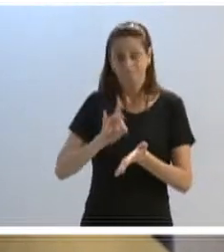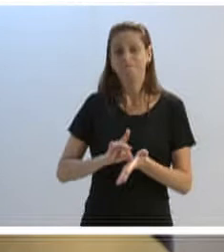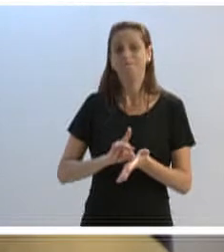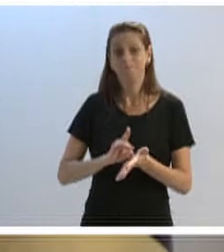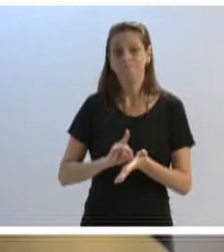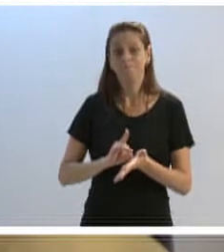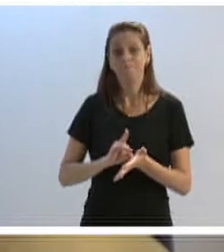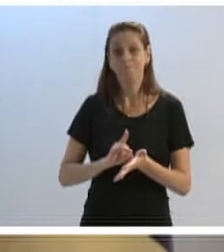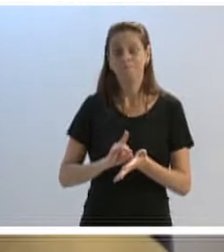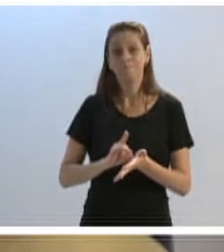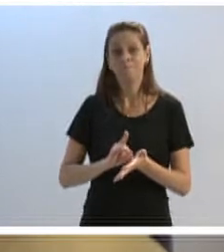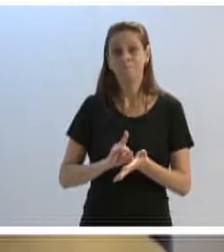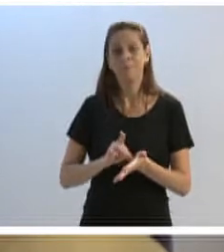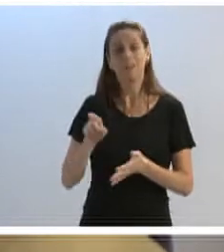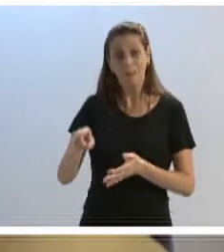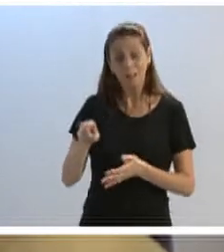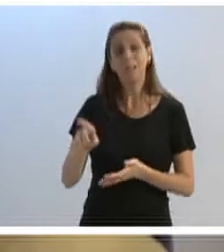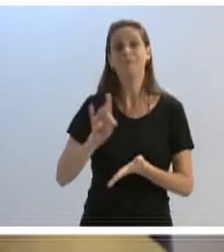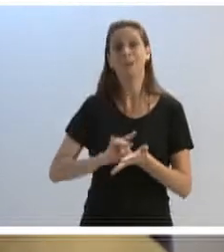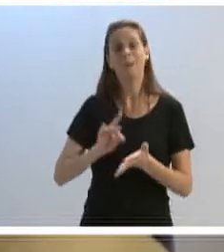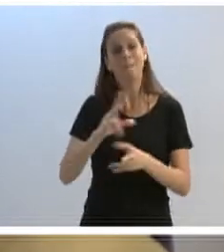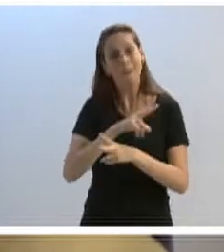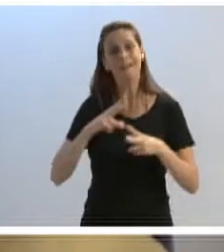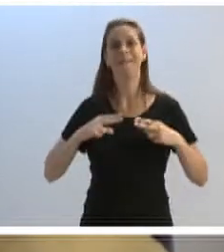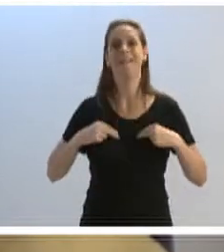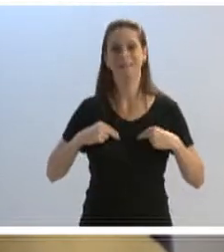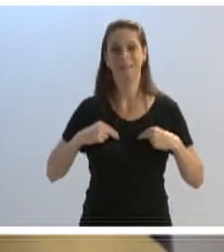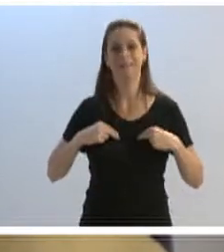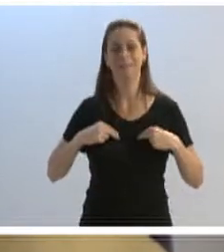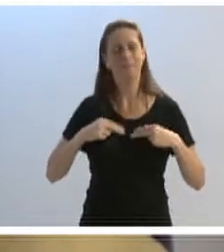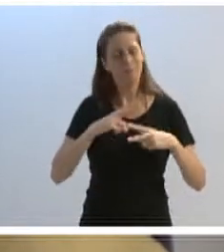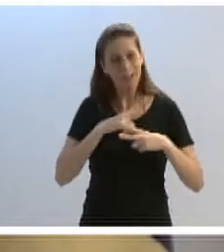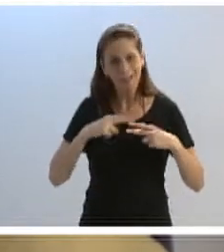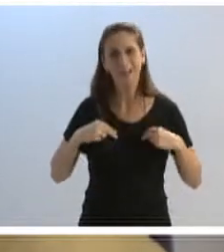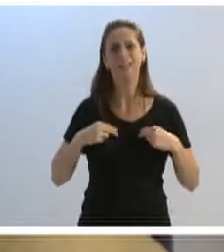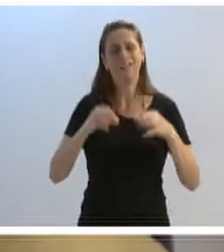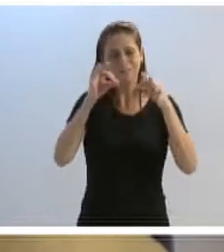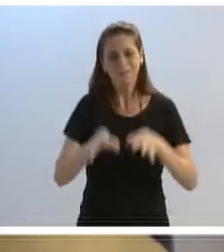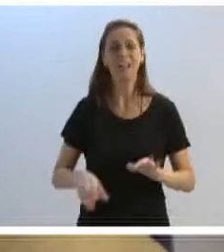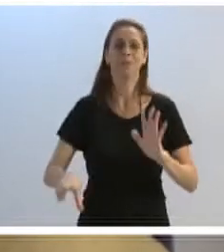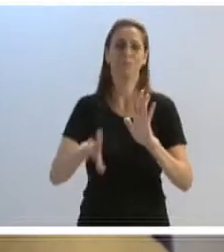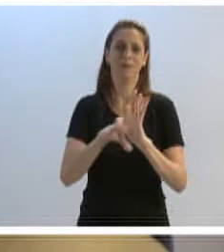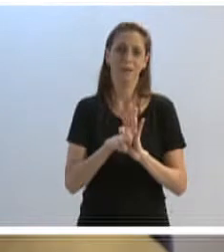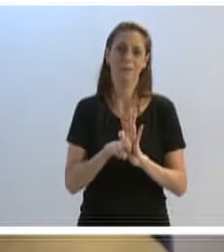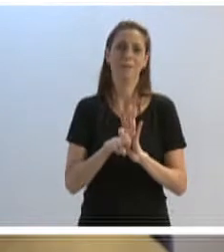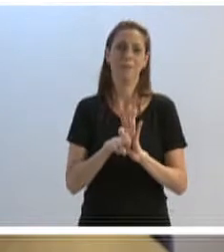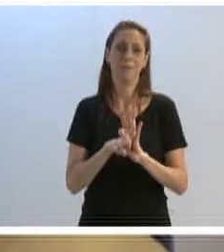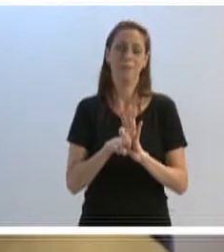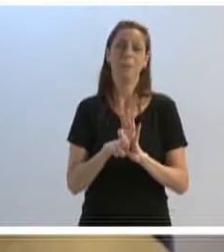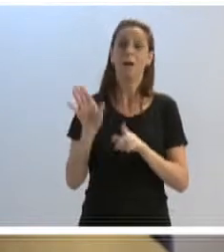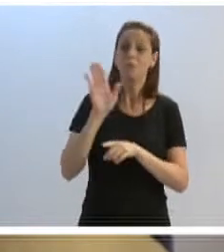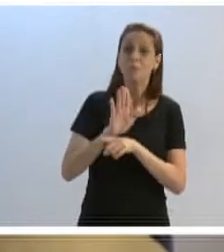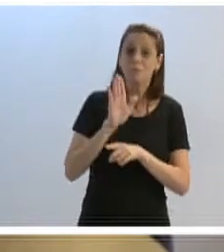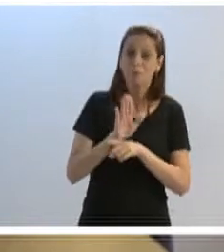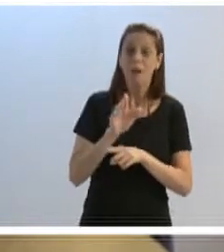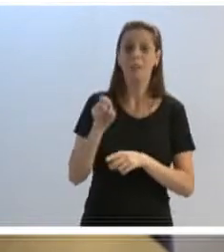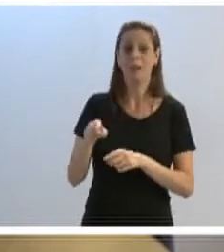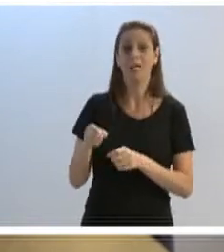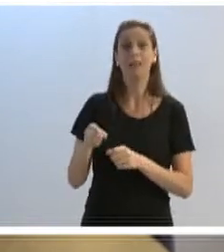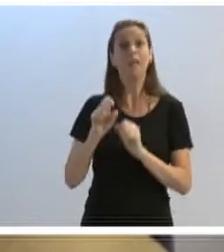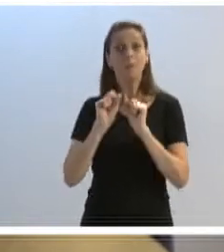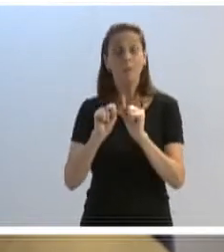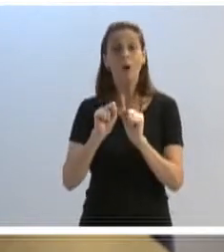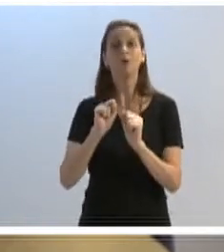seu favor, a melhor e mais completa legislação, servindo até mesmo de base para outros